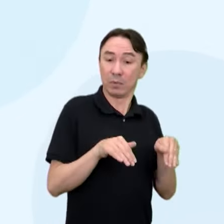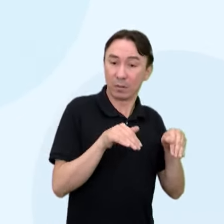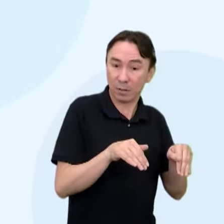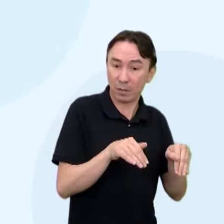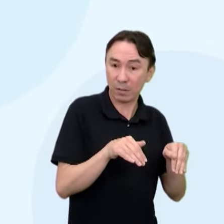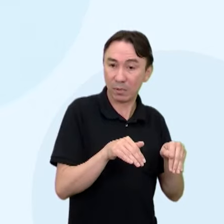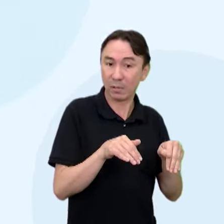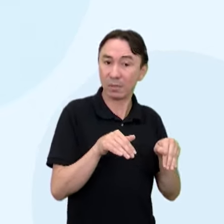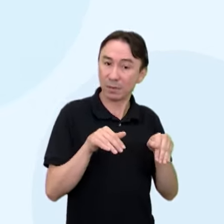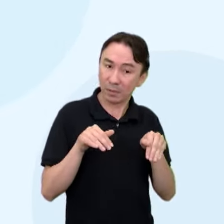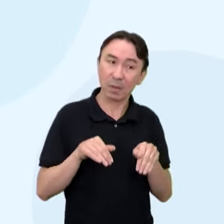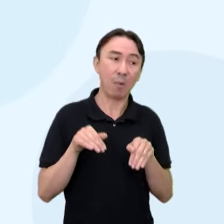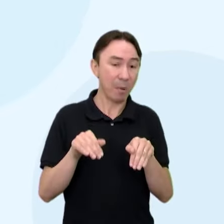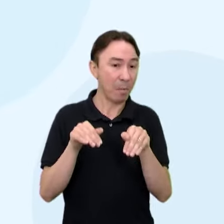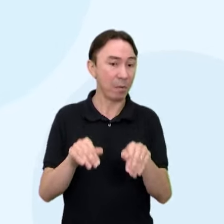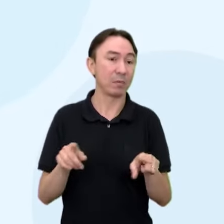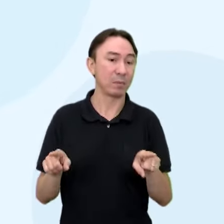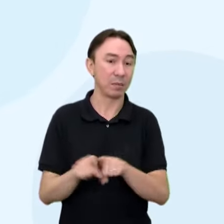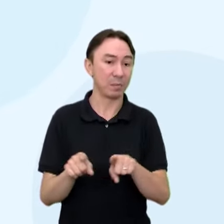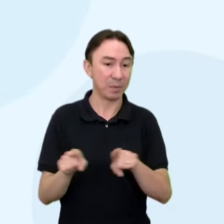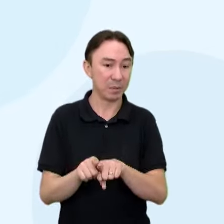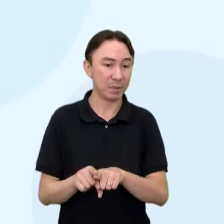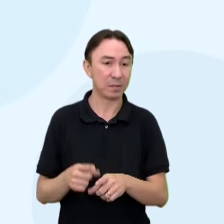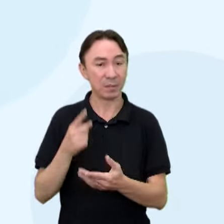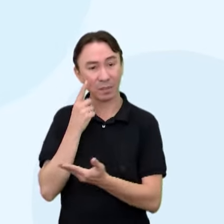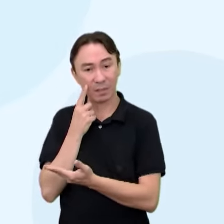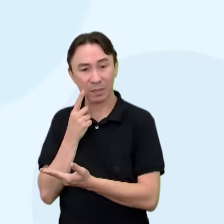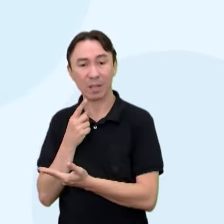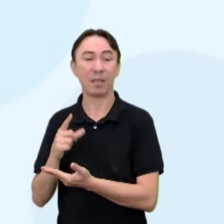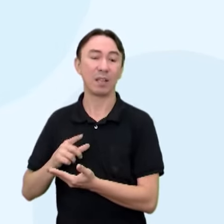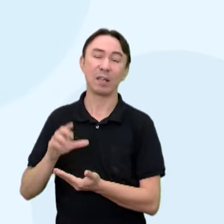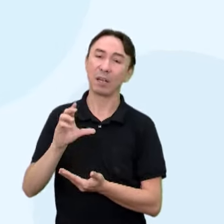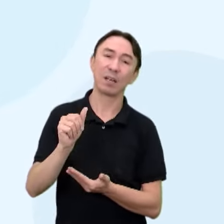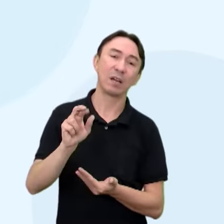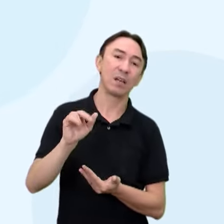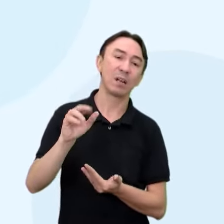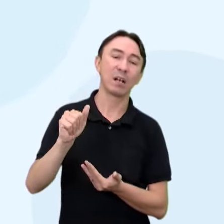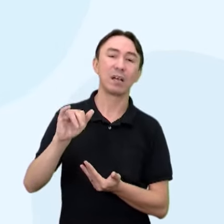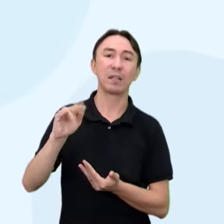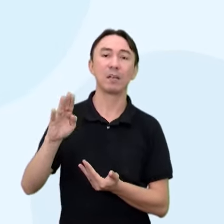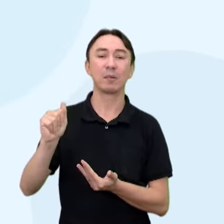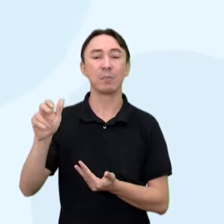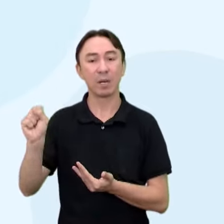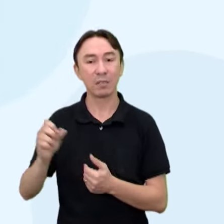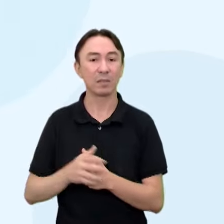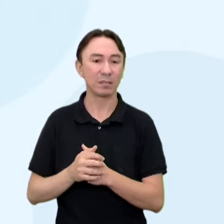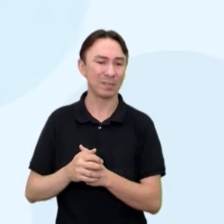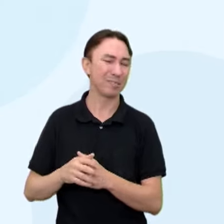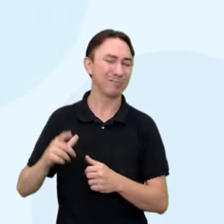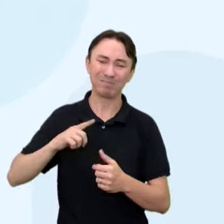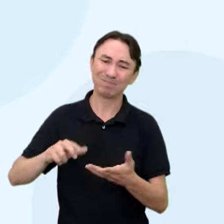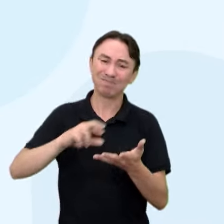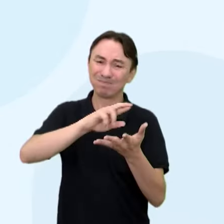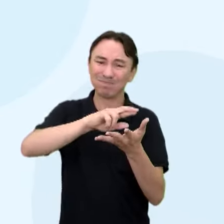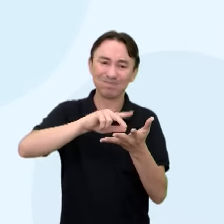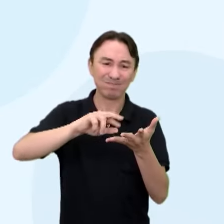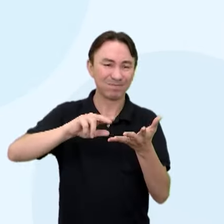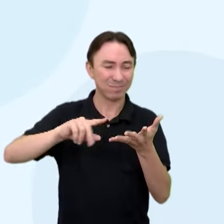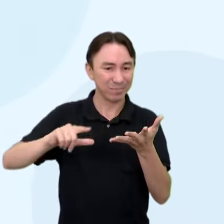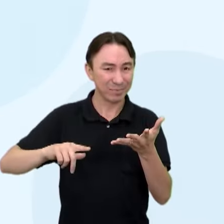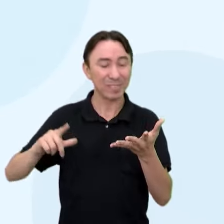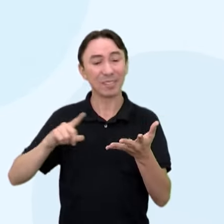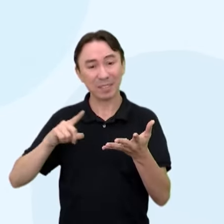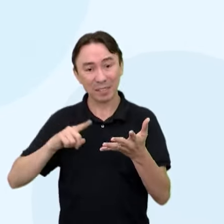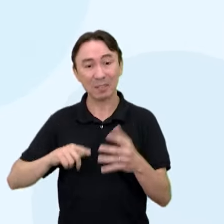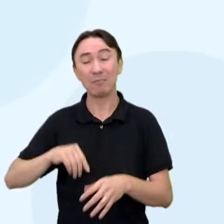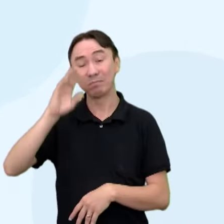aparece em destaque, né? Nós temos aí a placa de Caraíbas, a placa de Cocos, né? São várias placas aí que são as consideradas